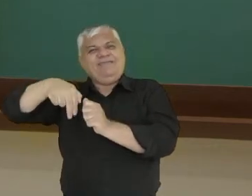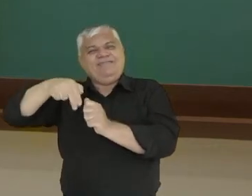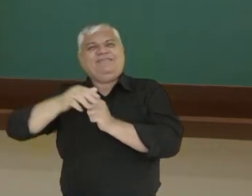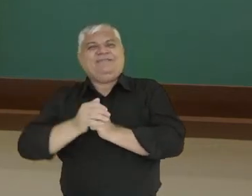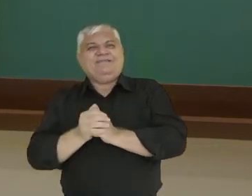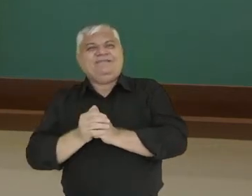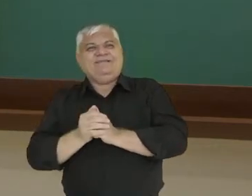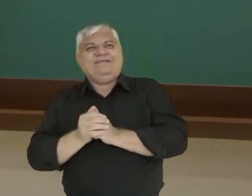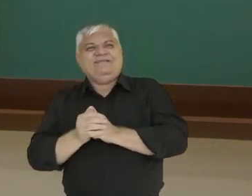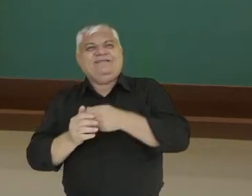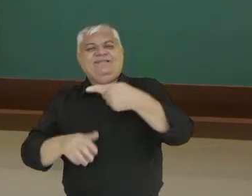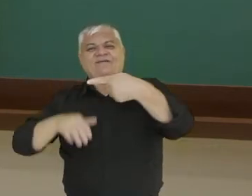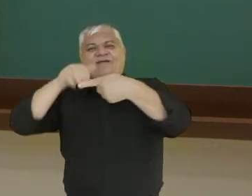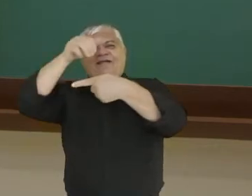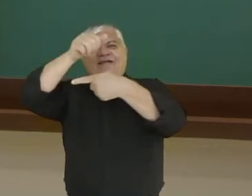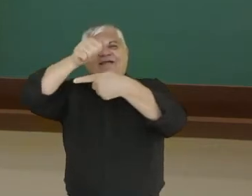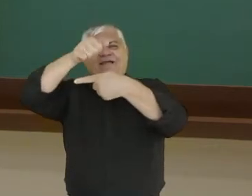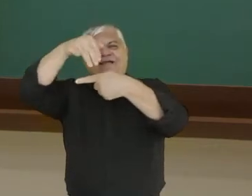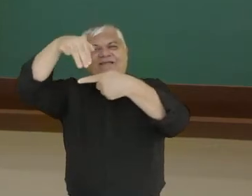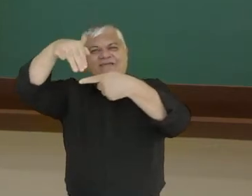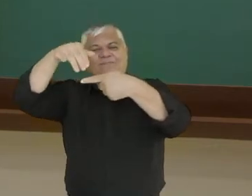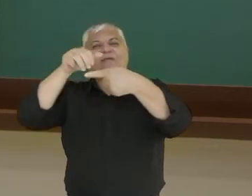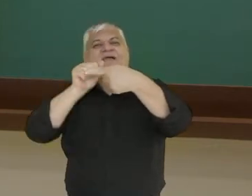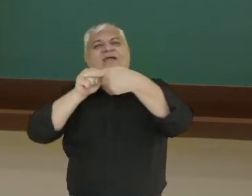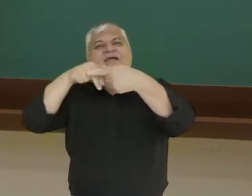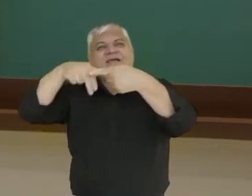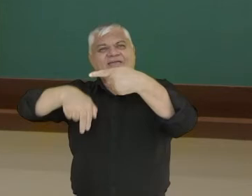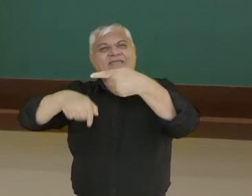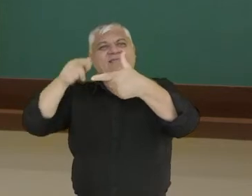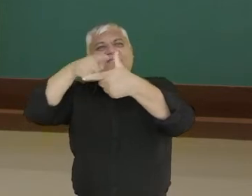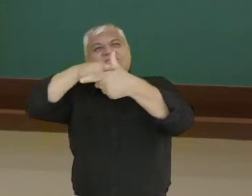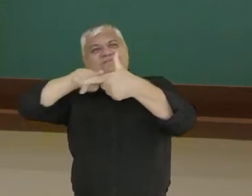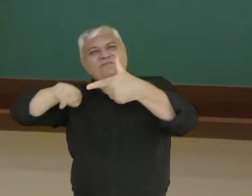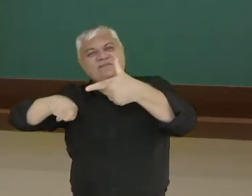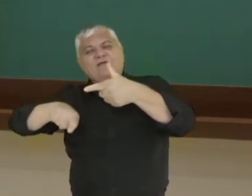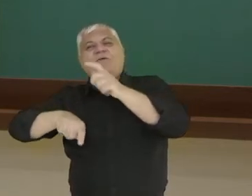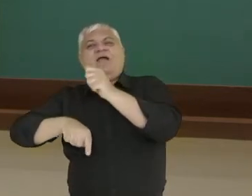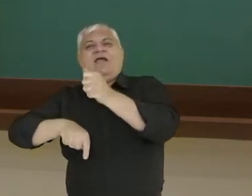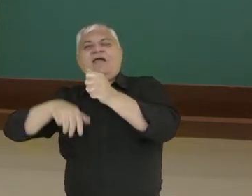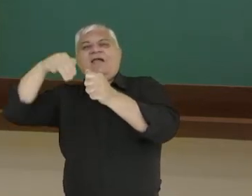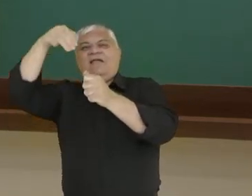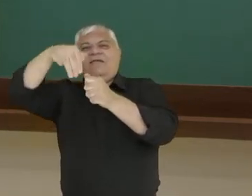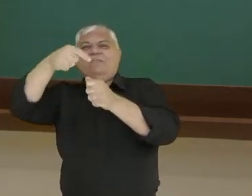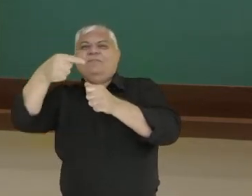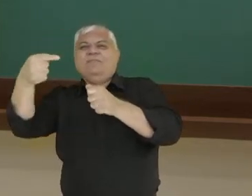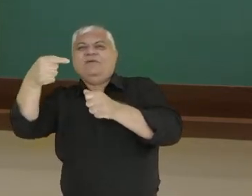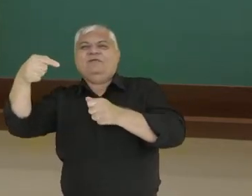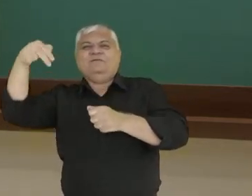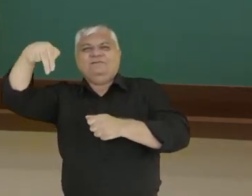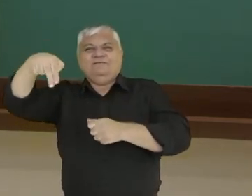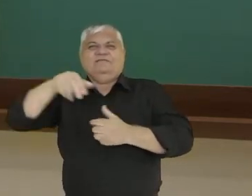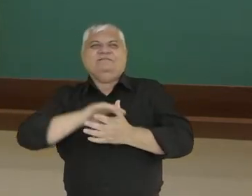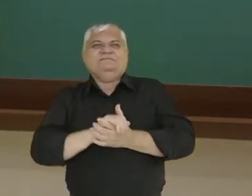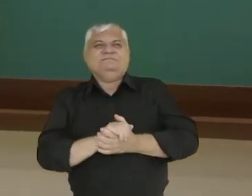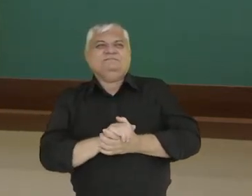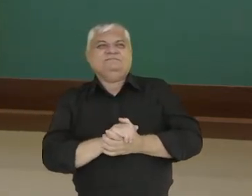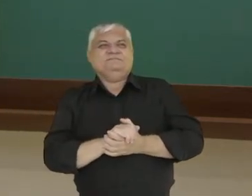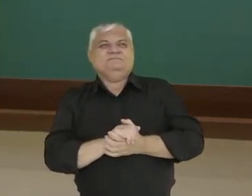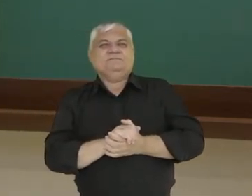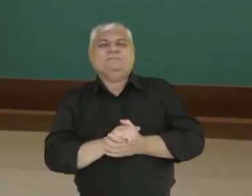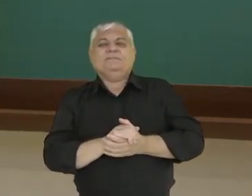Eu tenho um quociente, uma divisão de mesma base. Repete a base e diminui os expoentes.